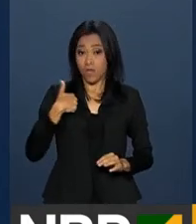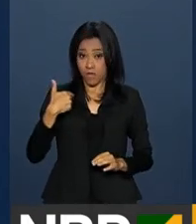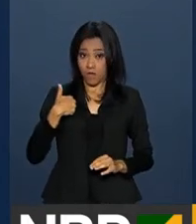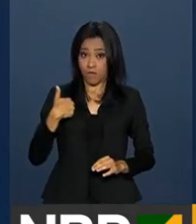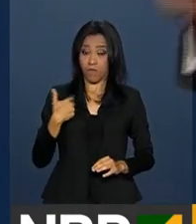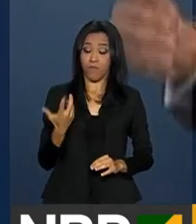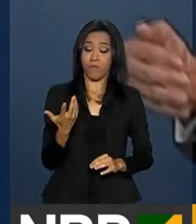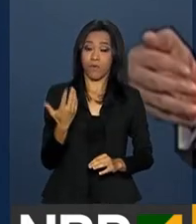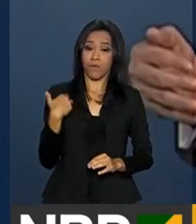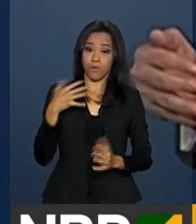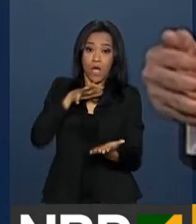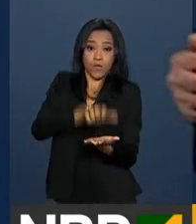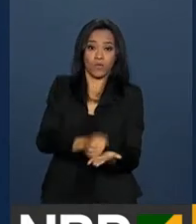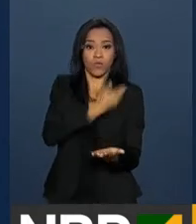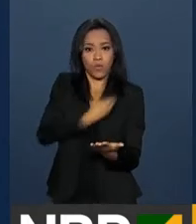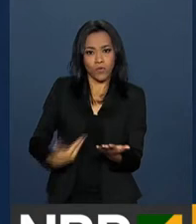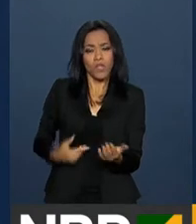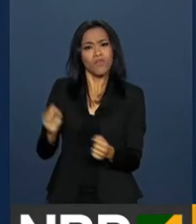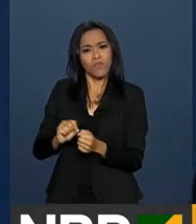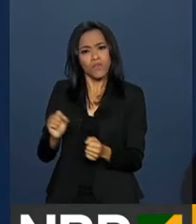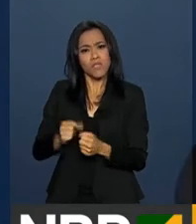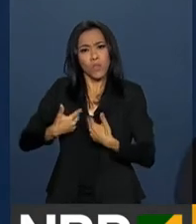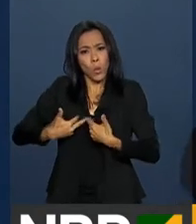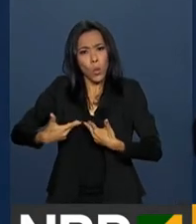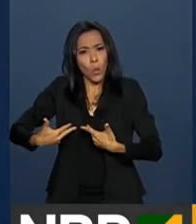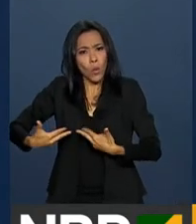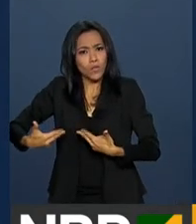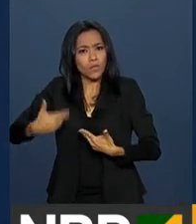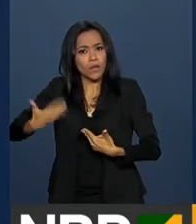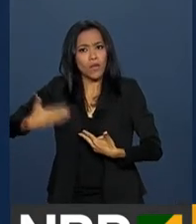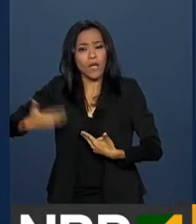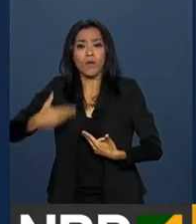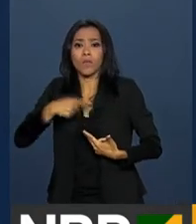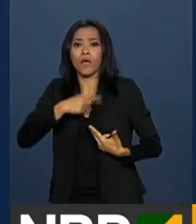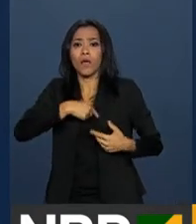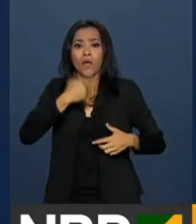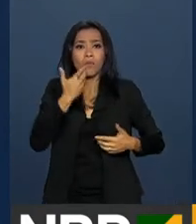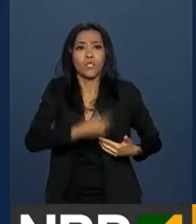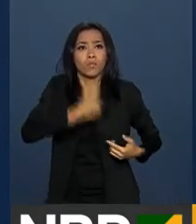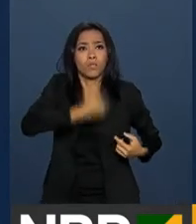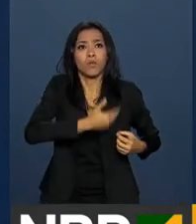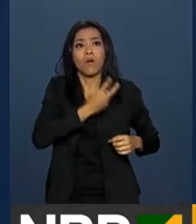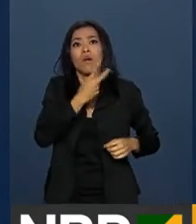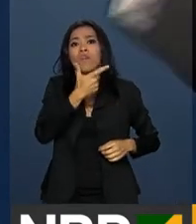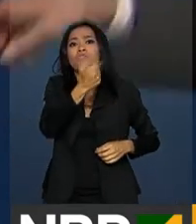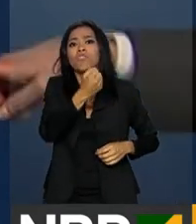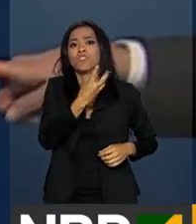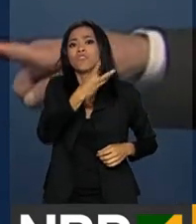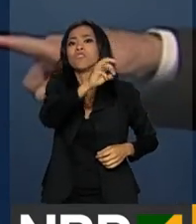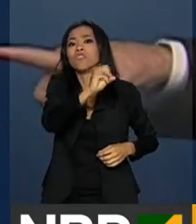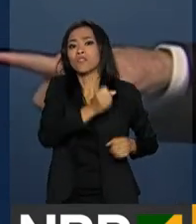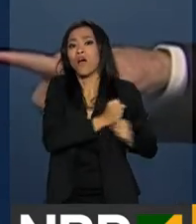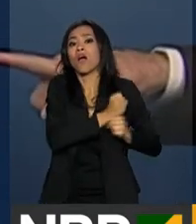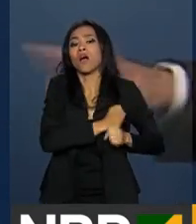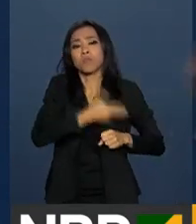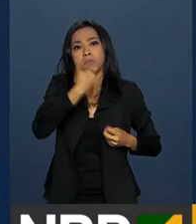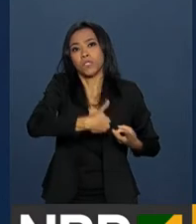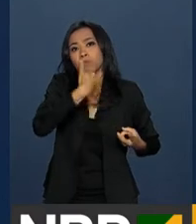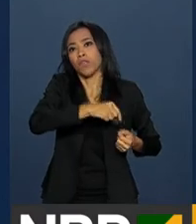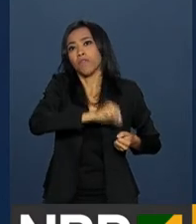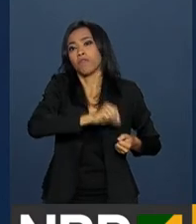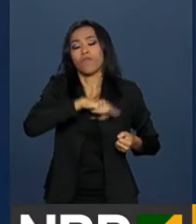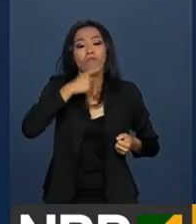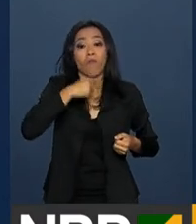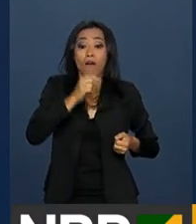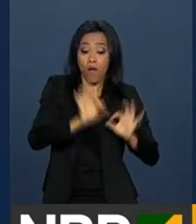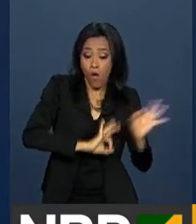realizando e praticando atos que, na verdade, tardavam há mais de 20, 30 anos. Falava-se, não se fazia. O Paulo falou aqui da